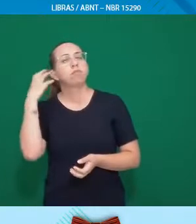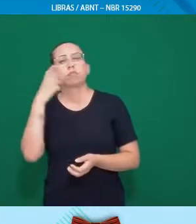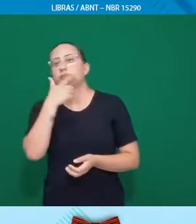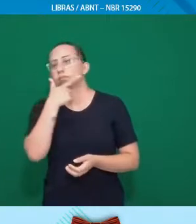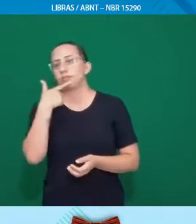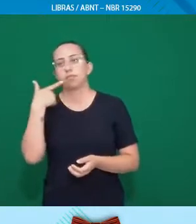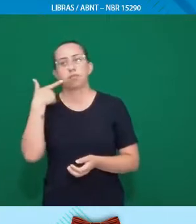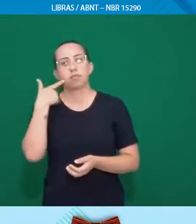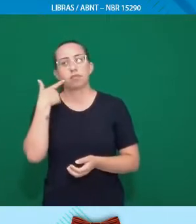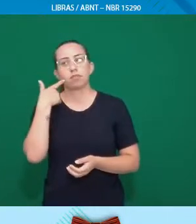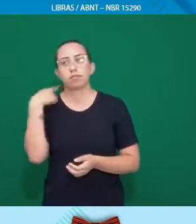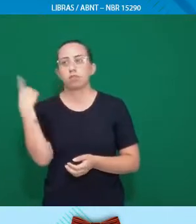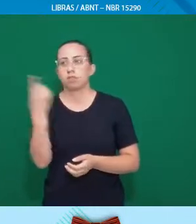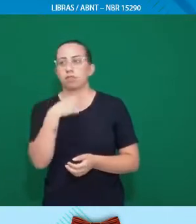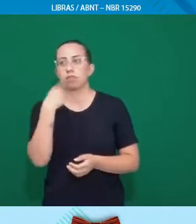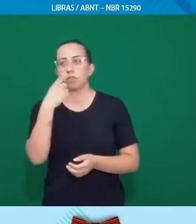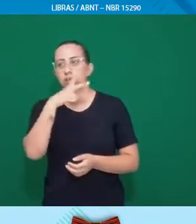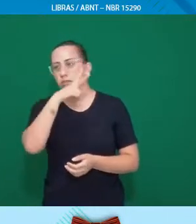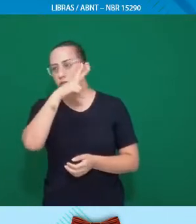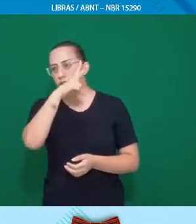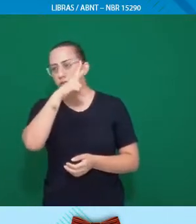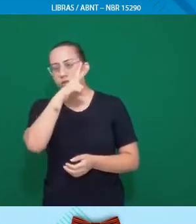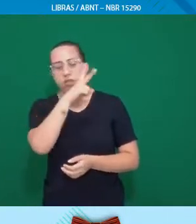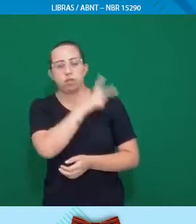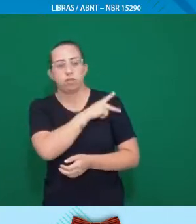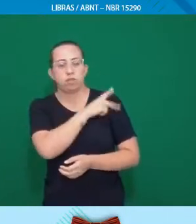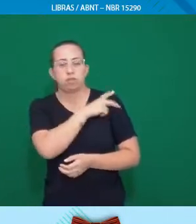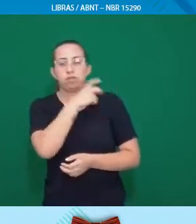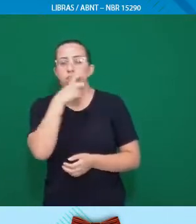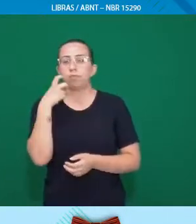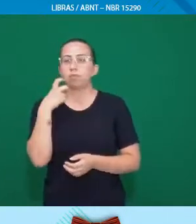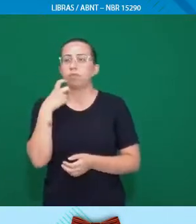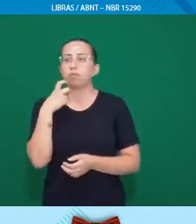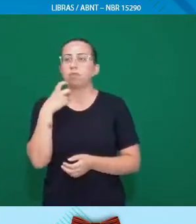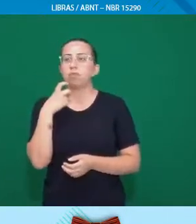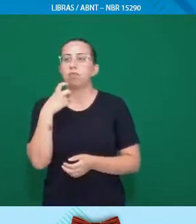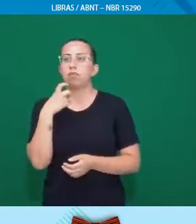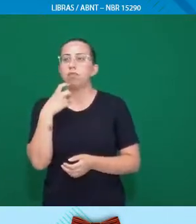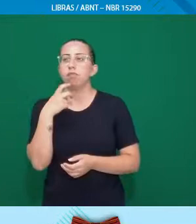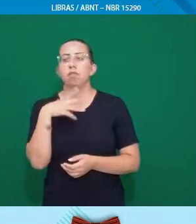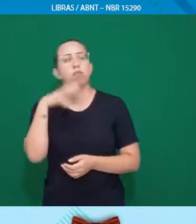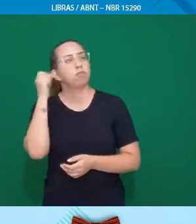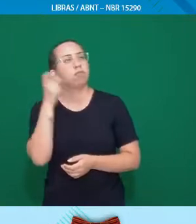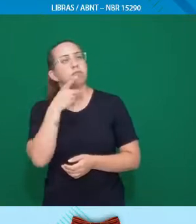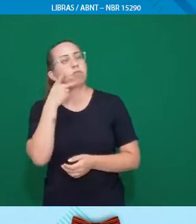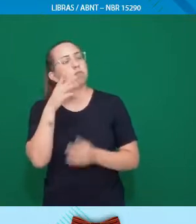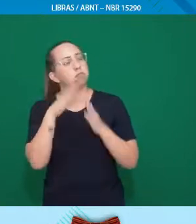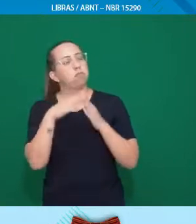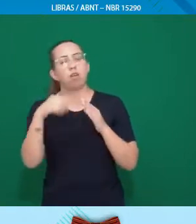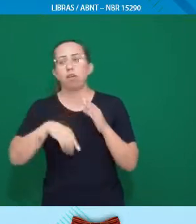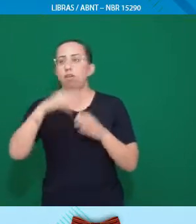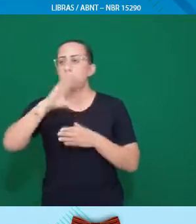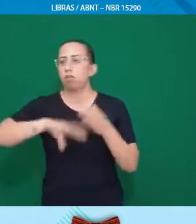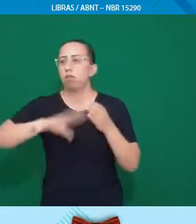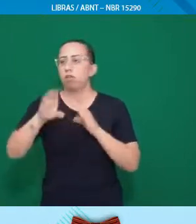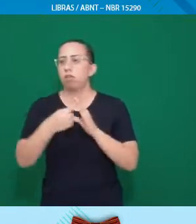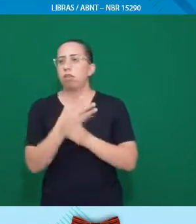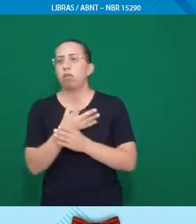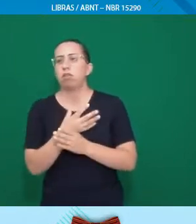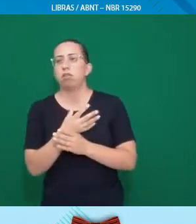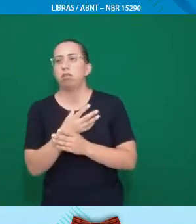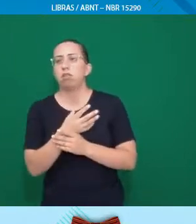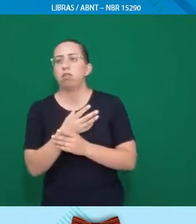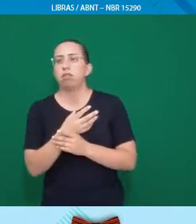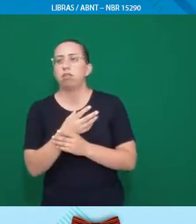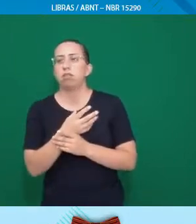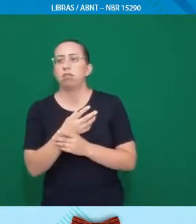nossos nosso prefeito de Campos Novos em vez de ser que ele não morava em Campos Novos Mas esse dia que